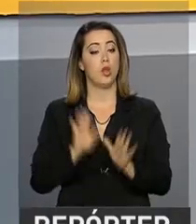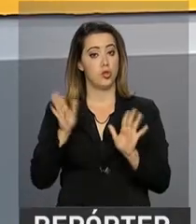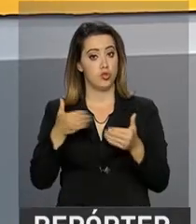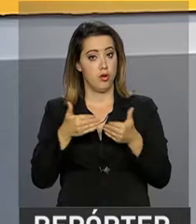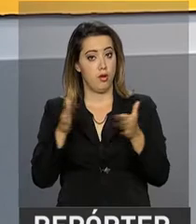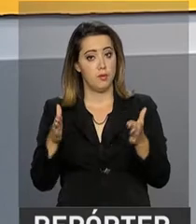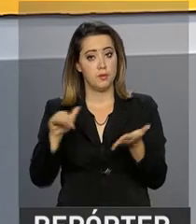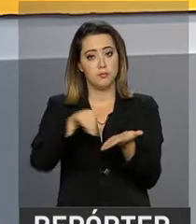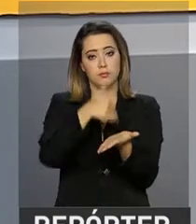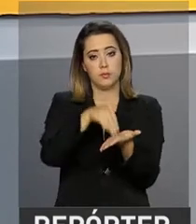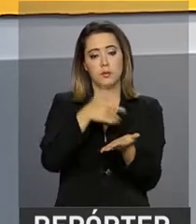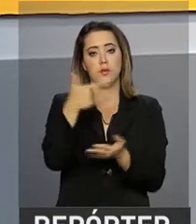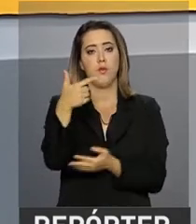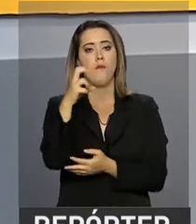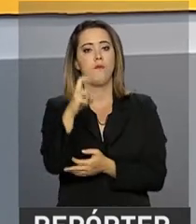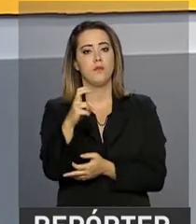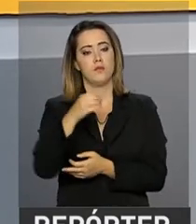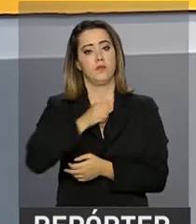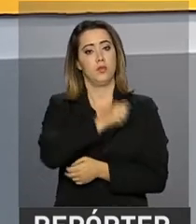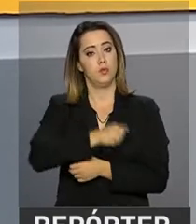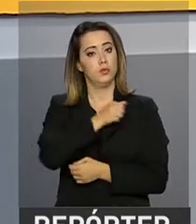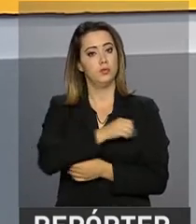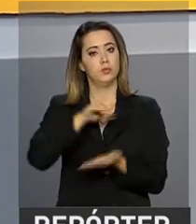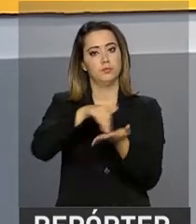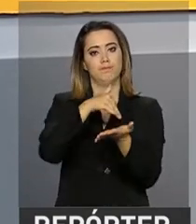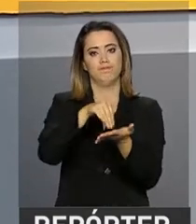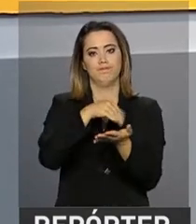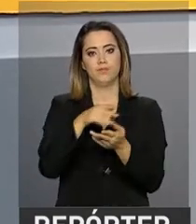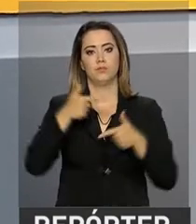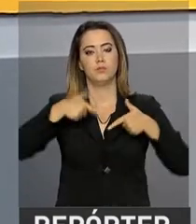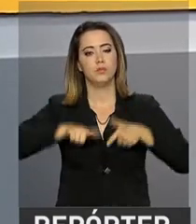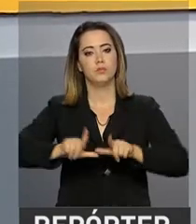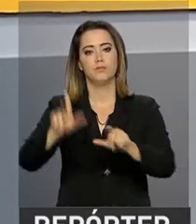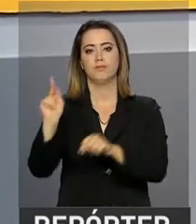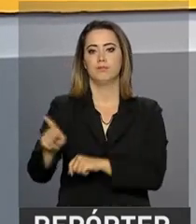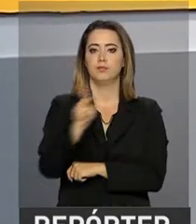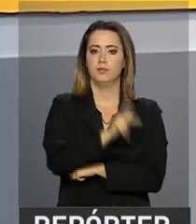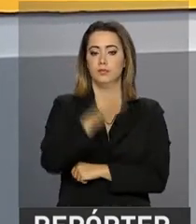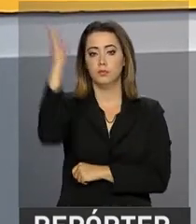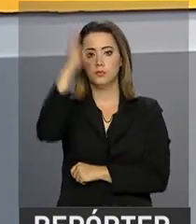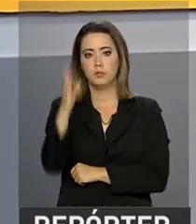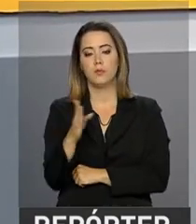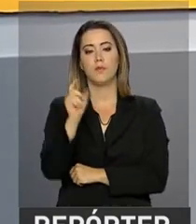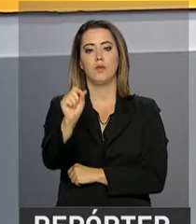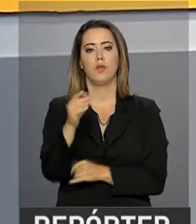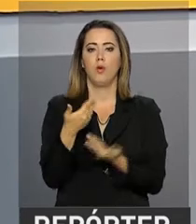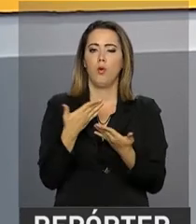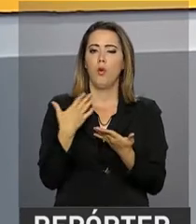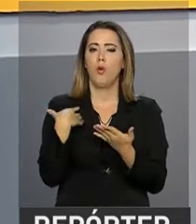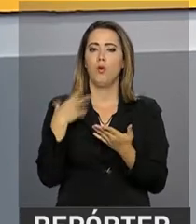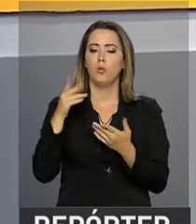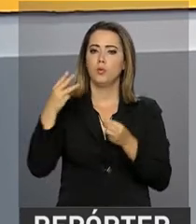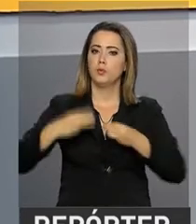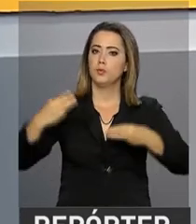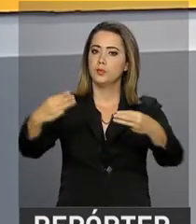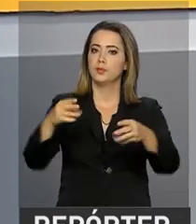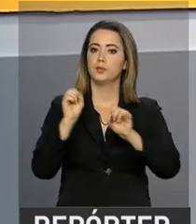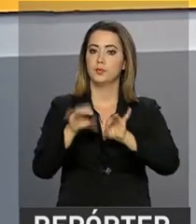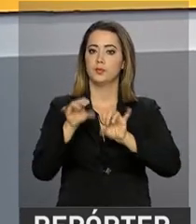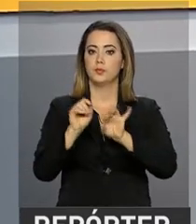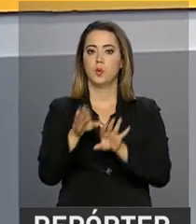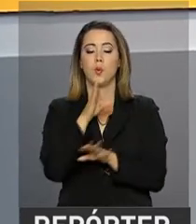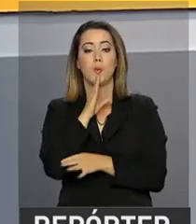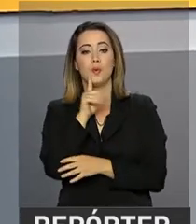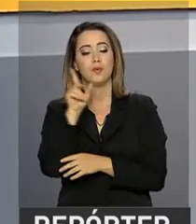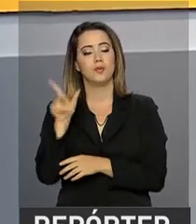abertas até 25 de agosto as inscrições para o prêmio professores do brasil a iniciativa do ministério da educação reconhece